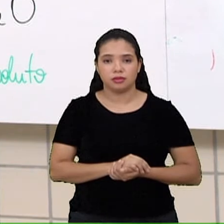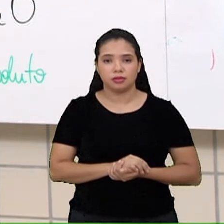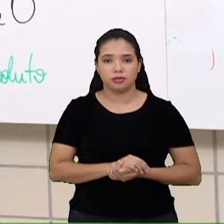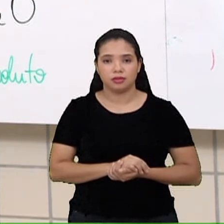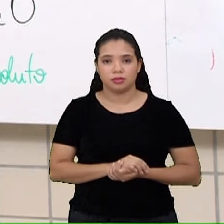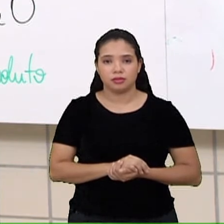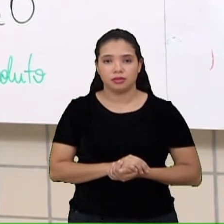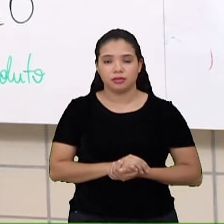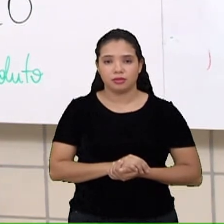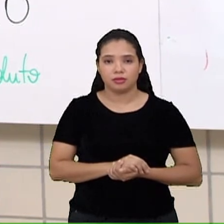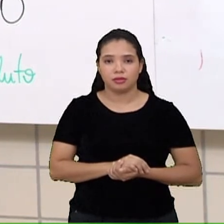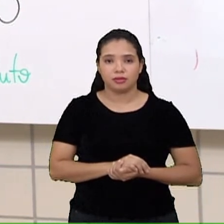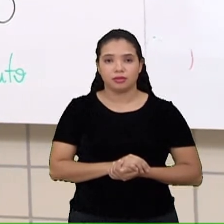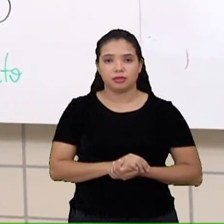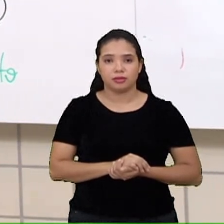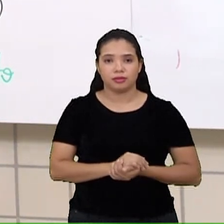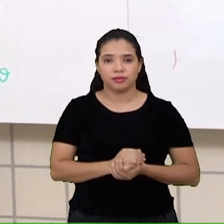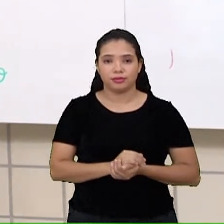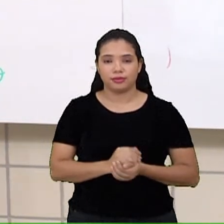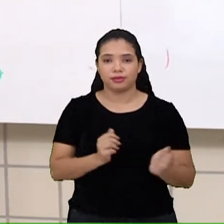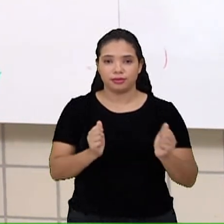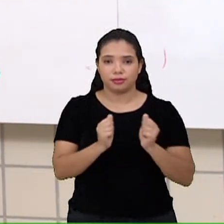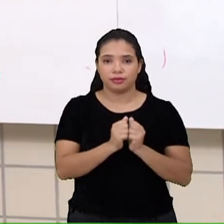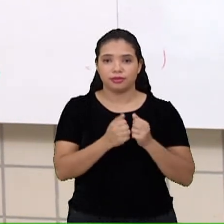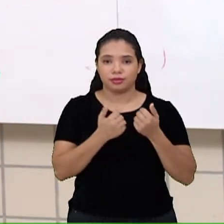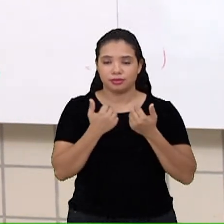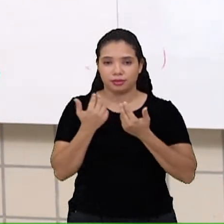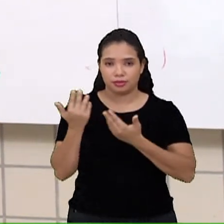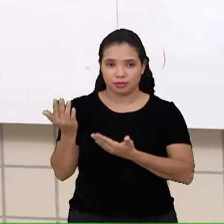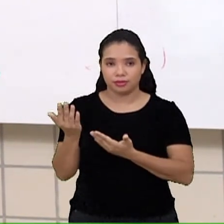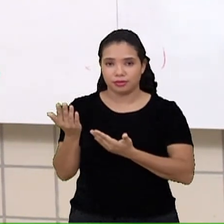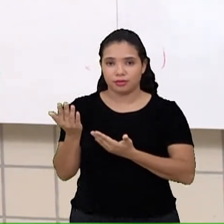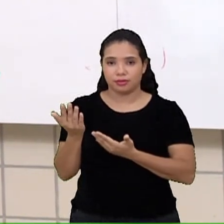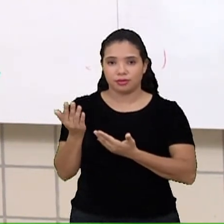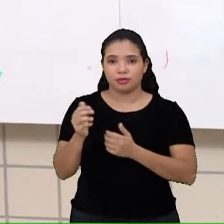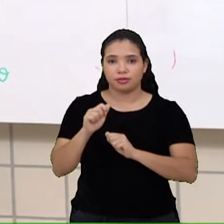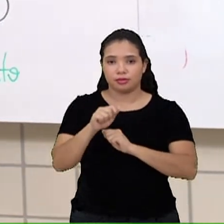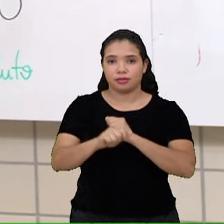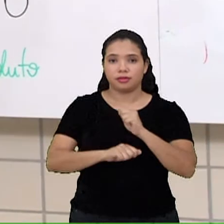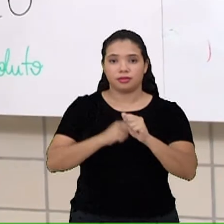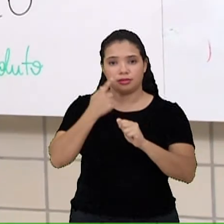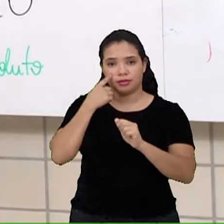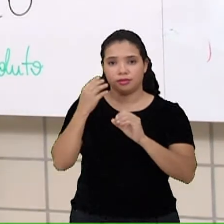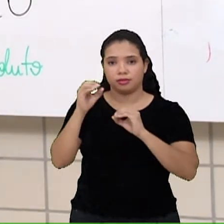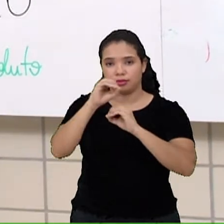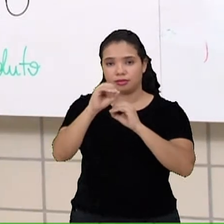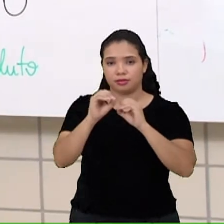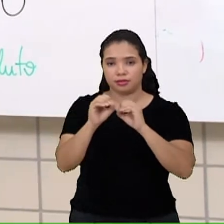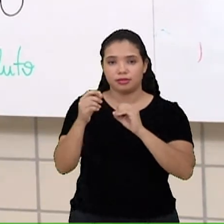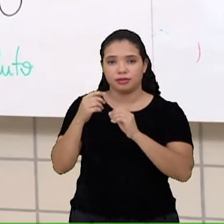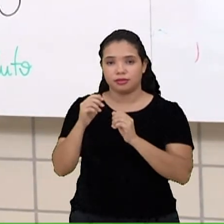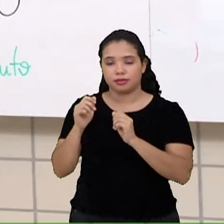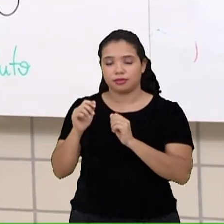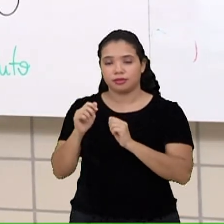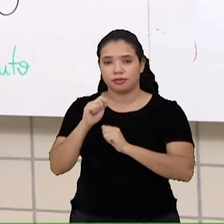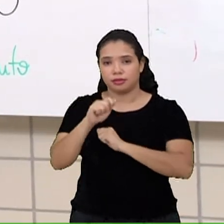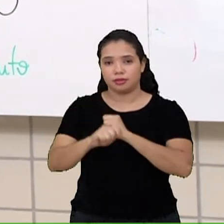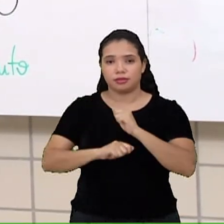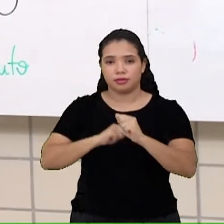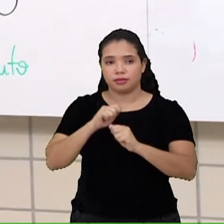Vou juntar ele com o meu átomo, deixa eu pegar outra cor aqui, com um átomo